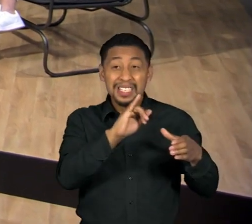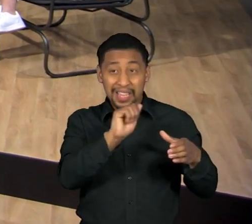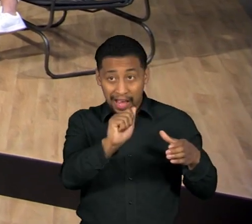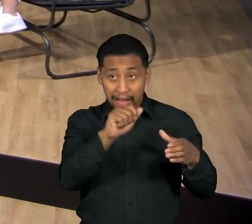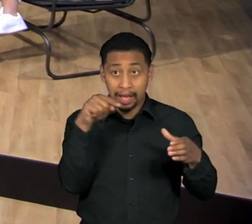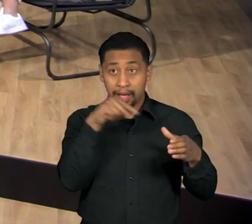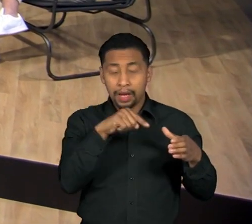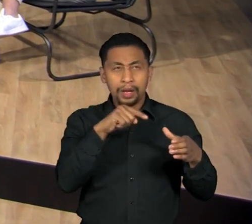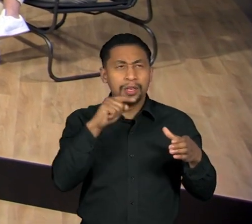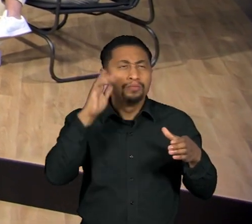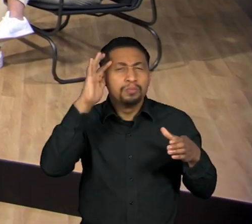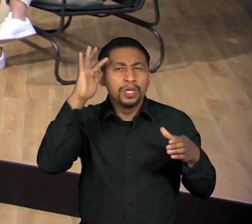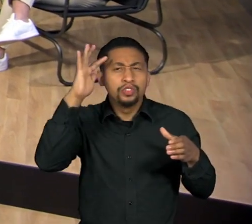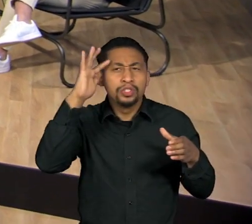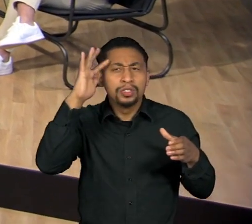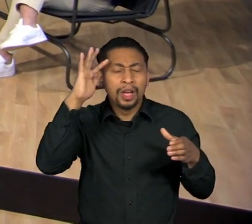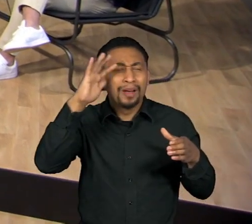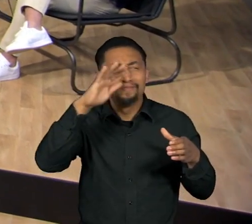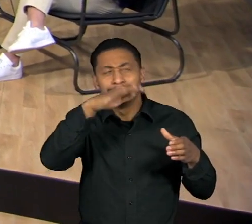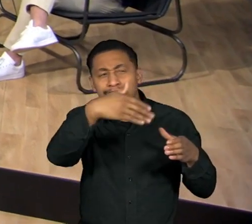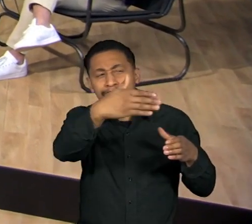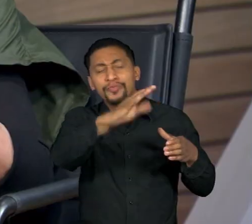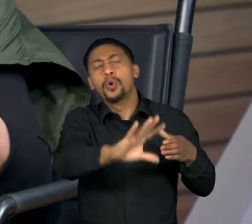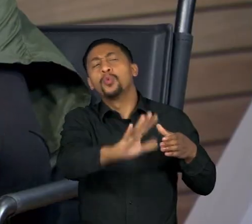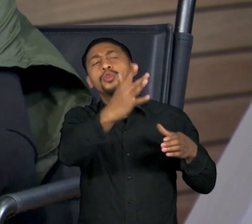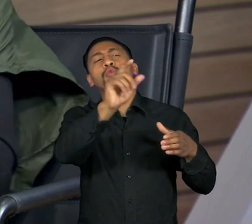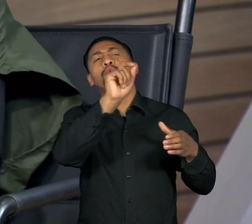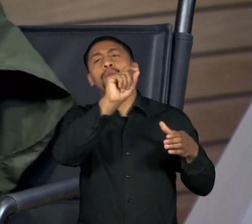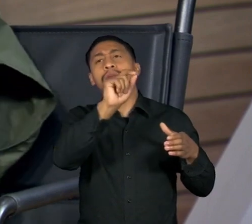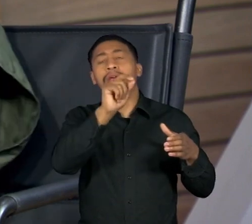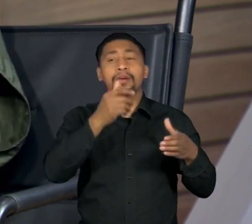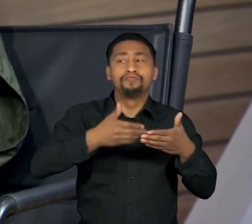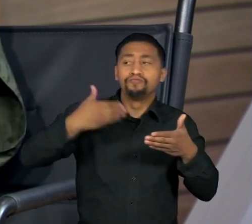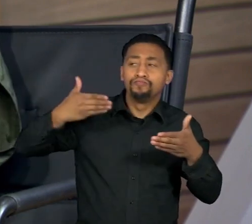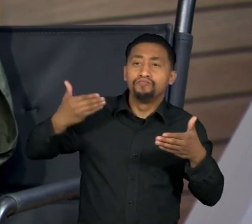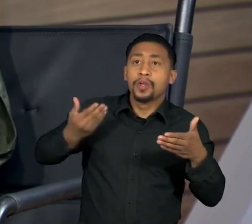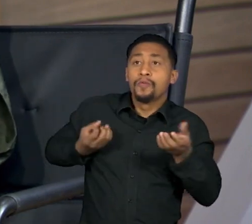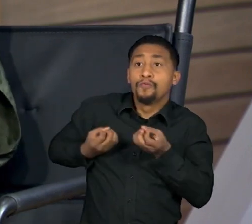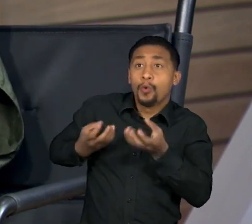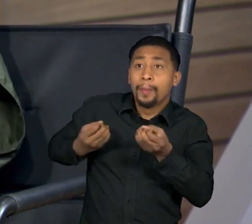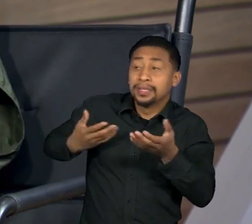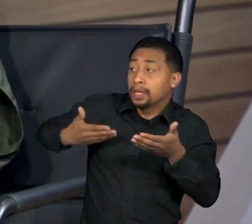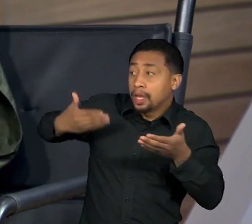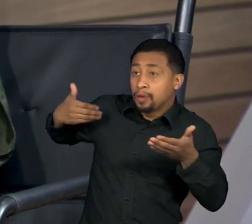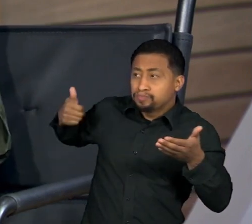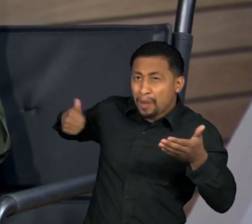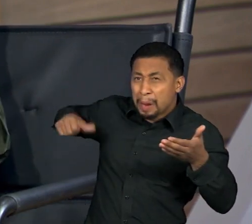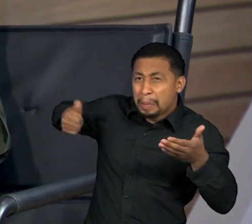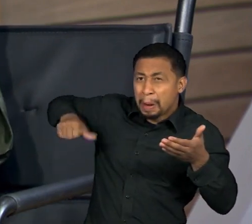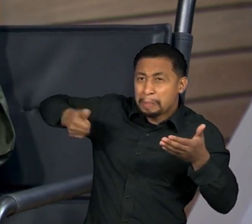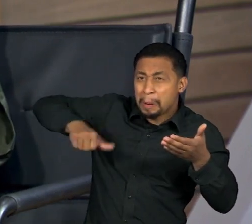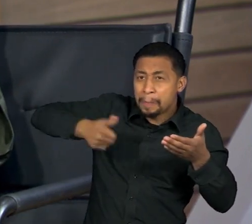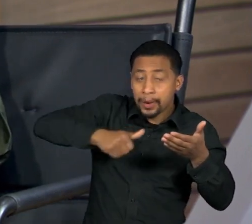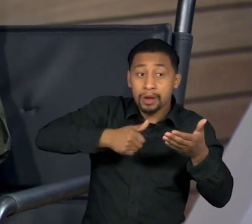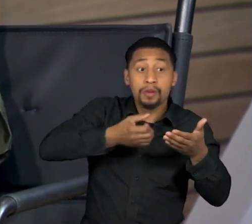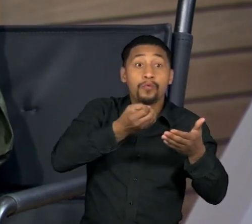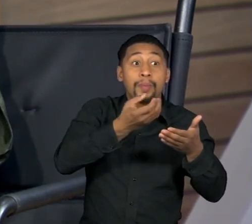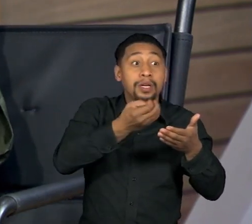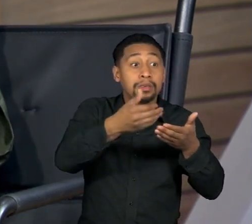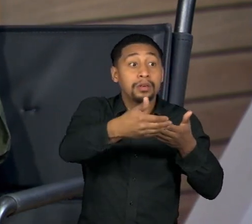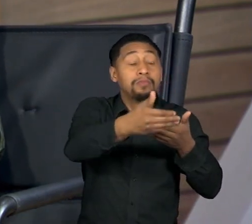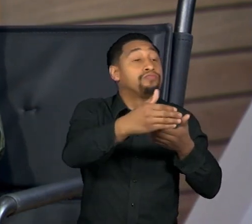faz as previsões com base em grande volume de dados, tudo de uma maneira simplificada, que eu estou falando rápido. E o outro é o conjunto que chama